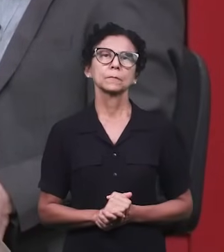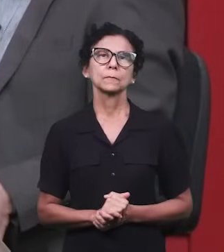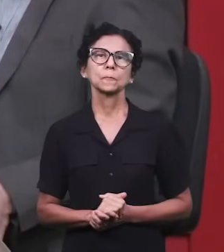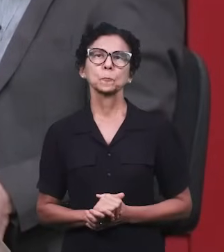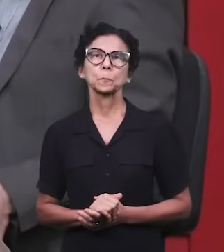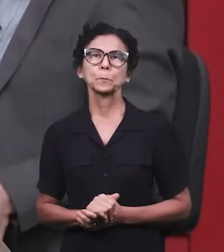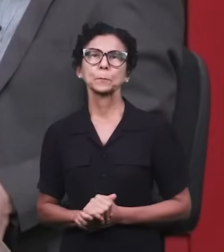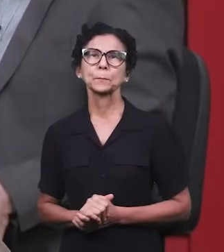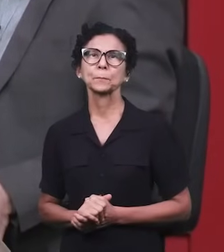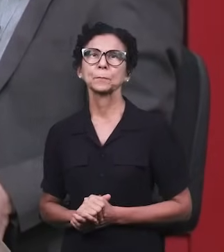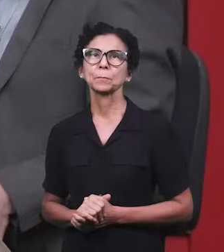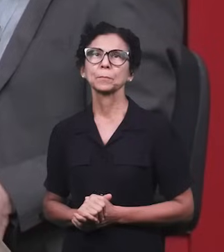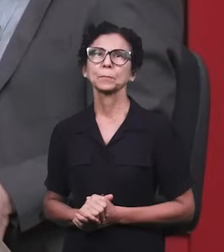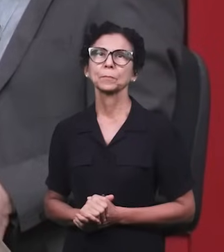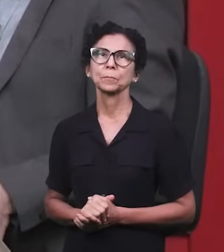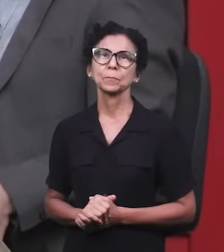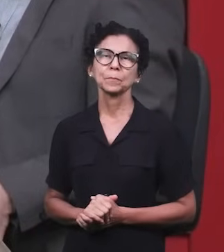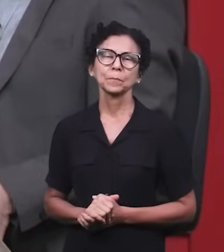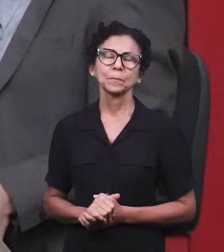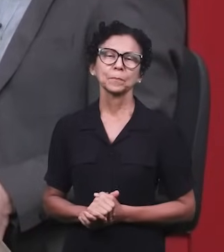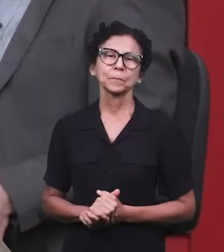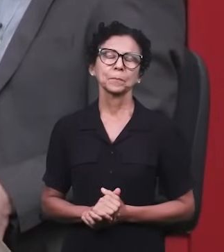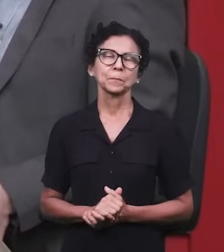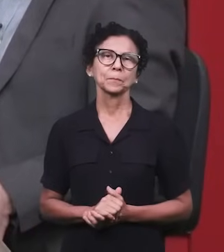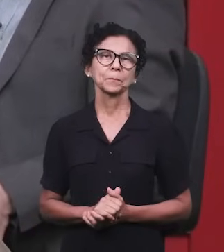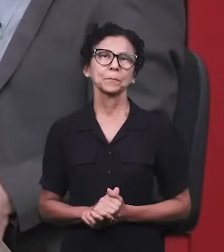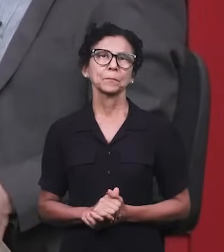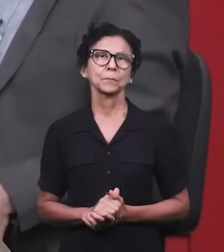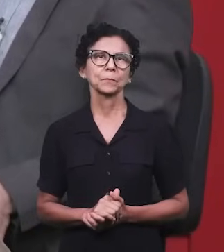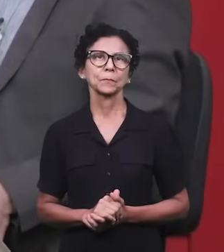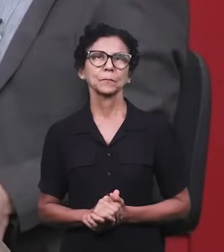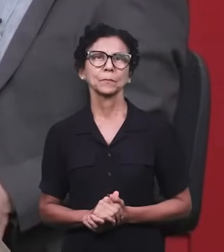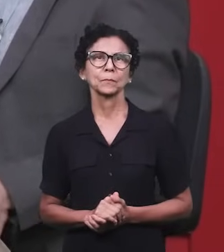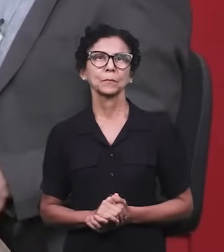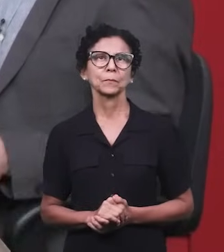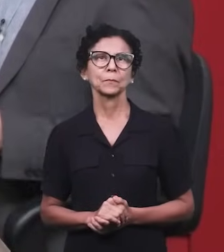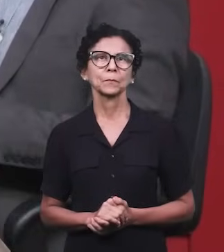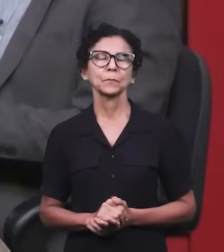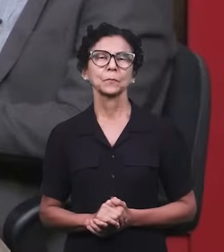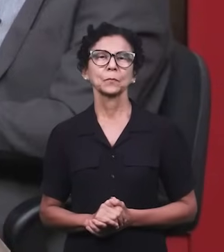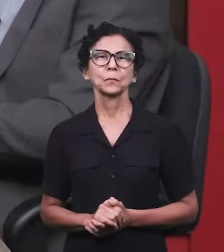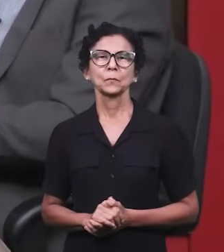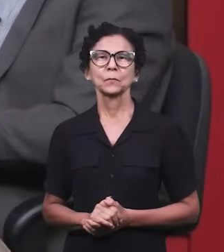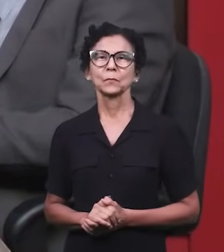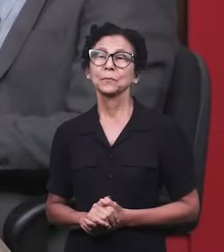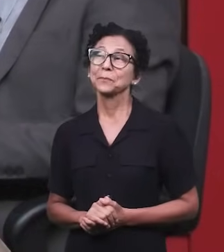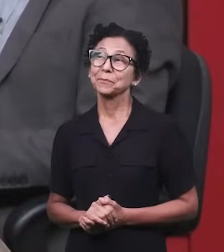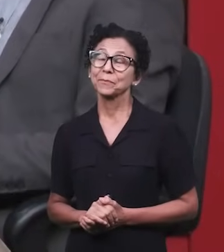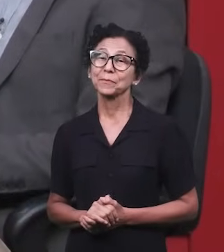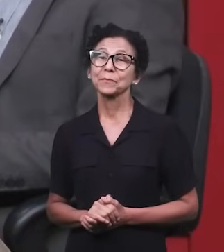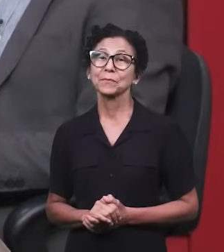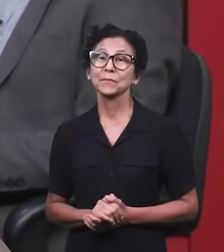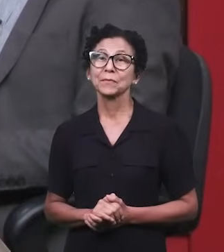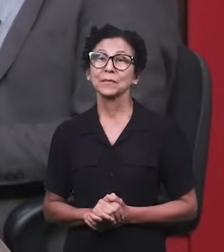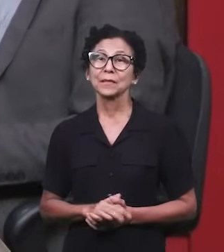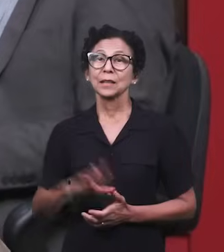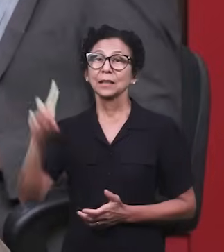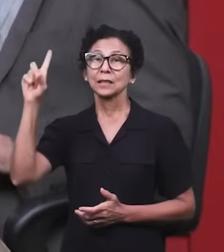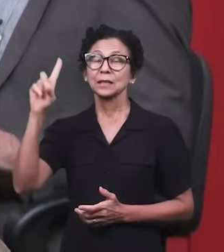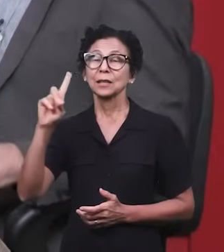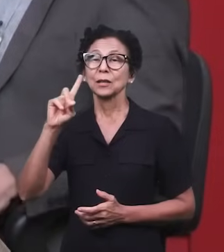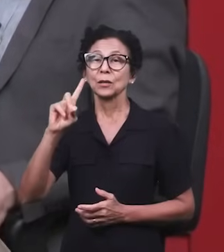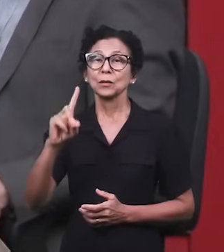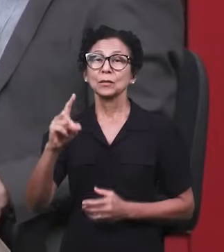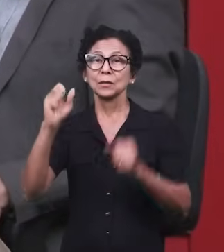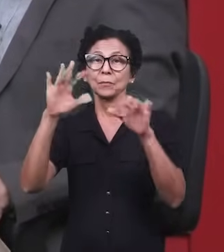E lá na frente o Senhor recompensou, igual o Senhor fez com Jó, né? Deu a ela mais do que ela pediu, né? E essa é a bênção